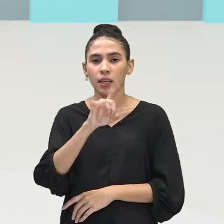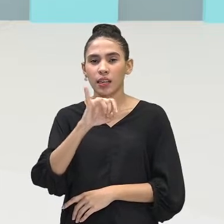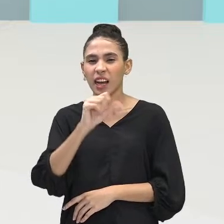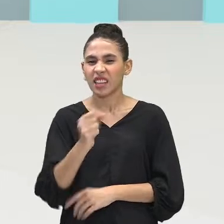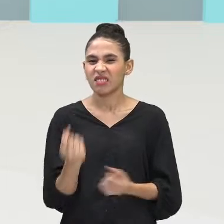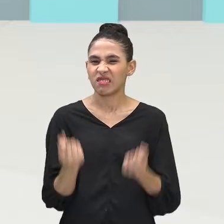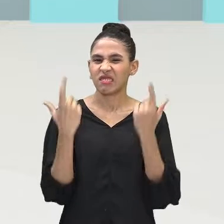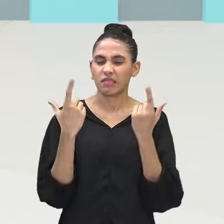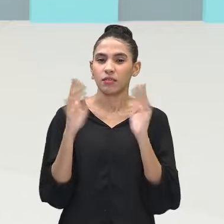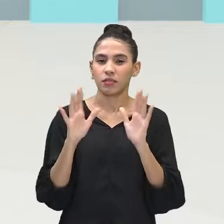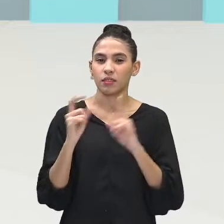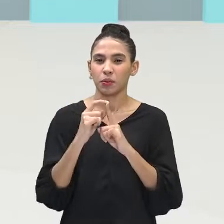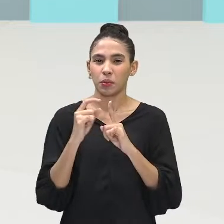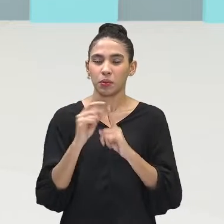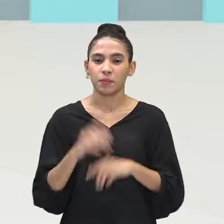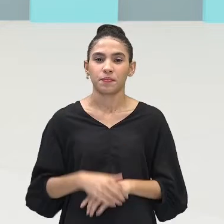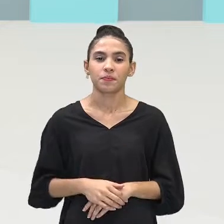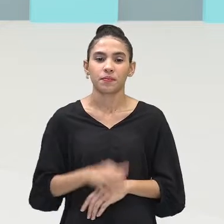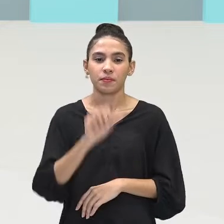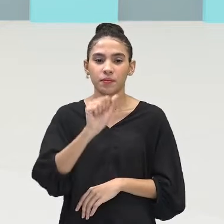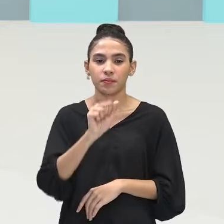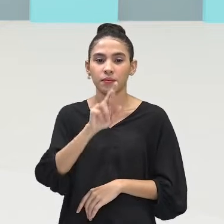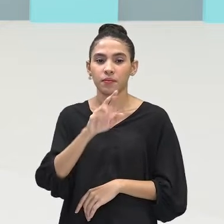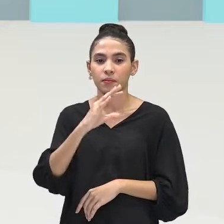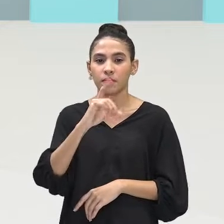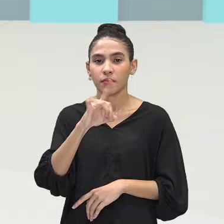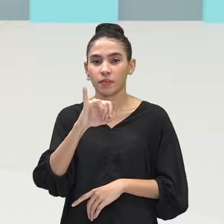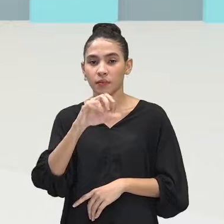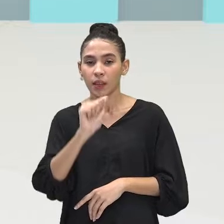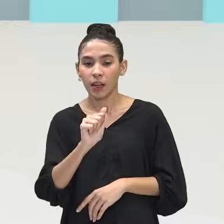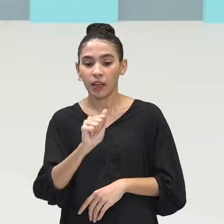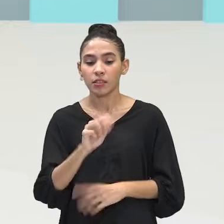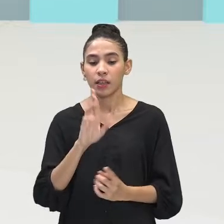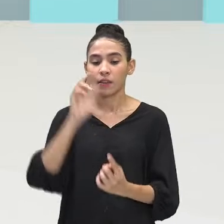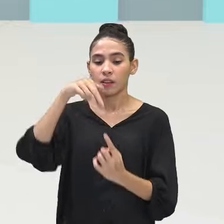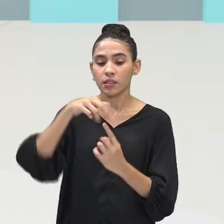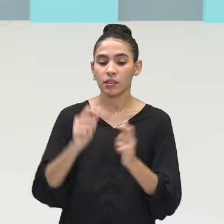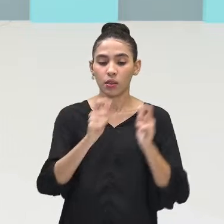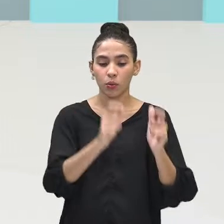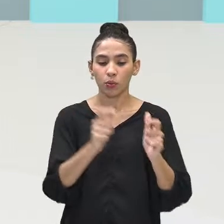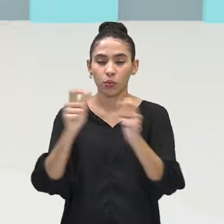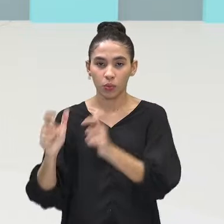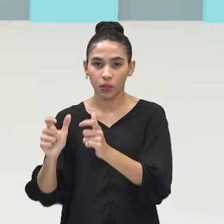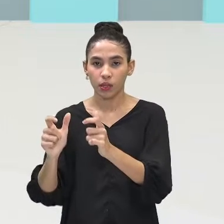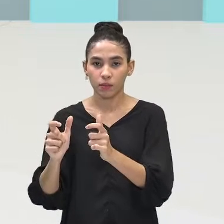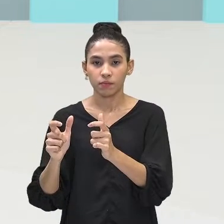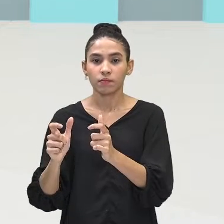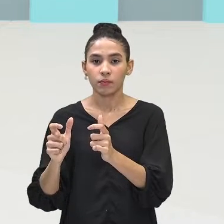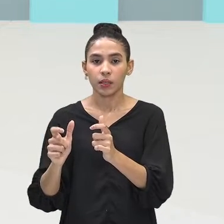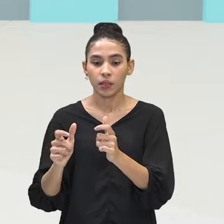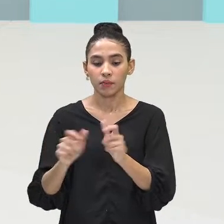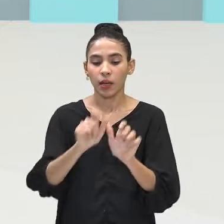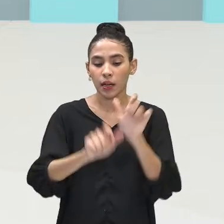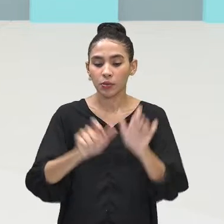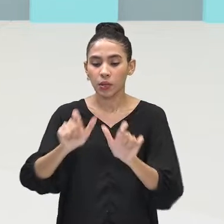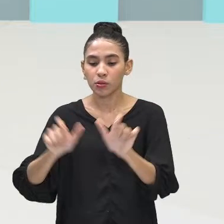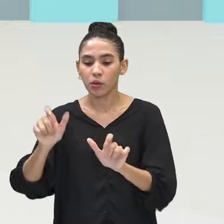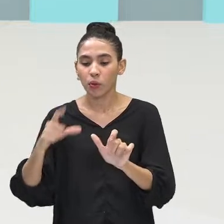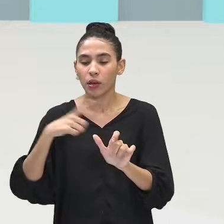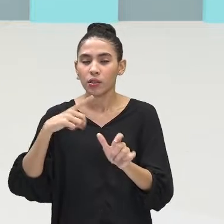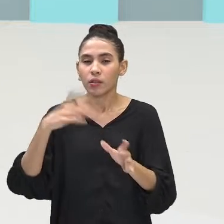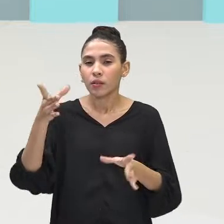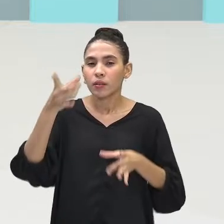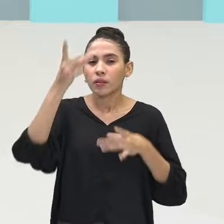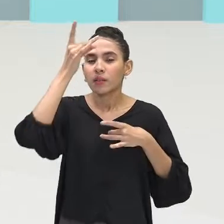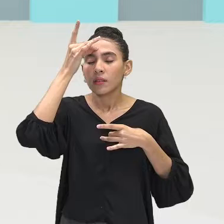para vocês. Arcádia seria um lugar onde as pessoas tinham inspirações divinas, tudo